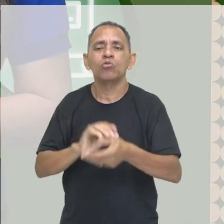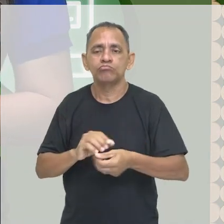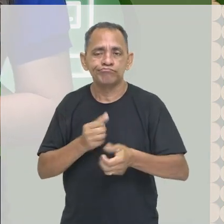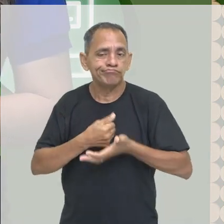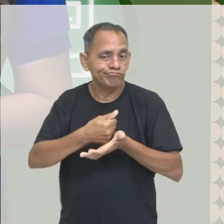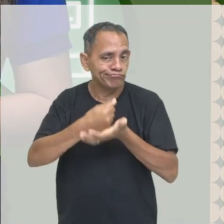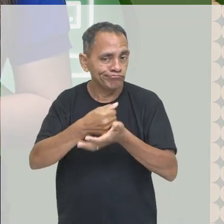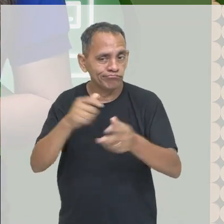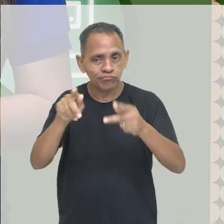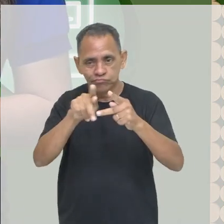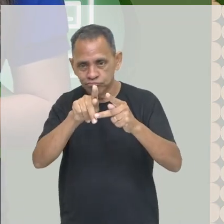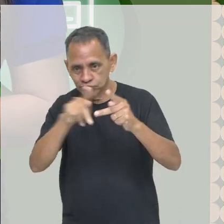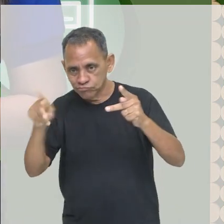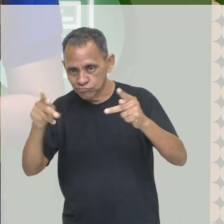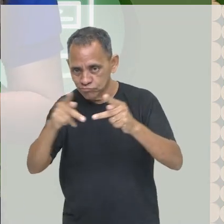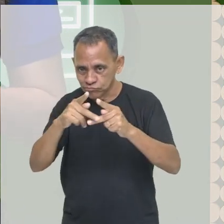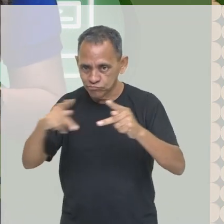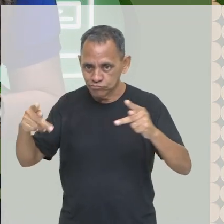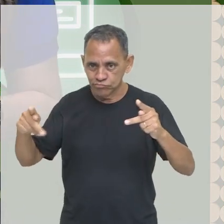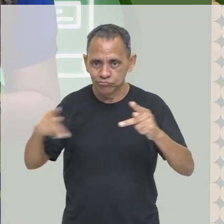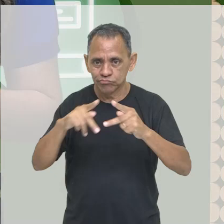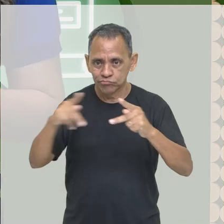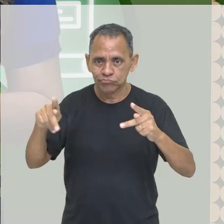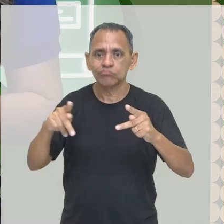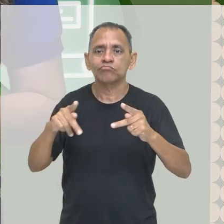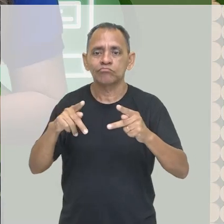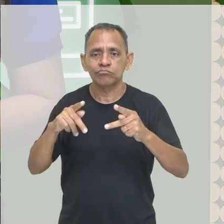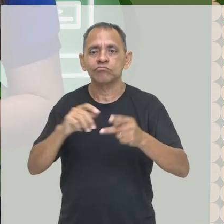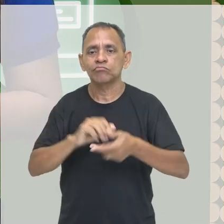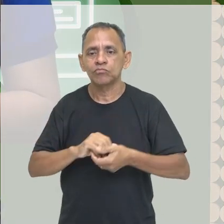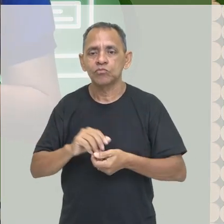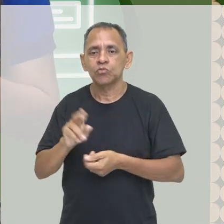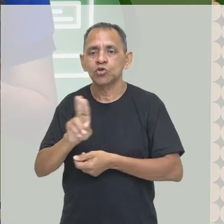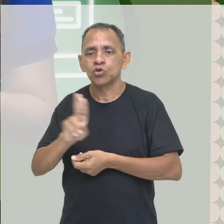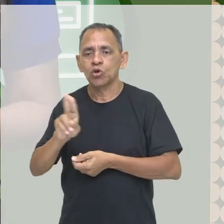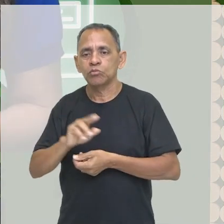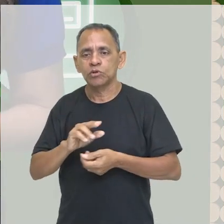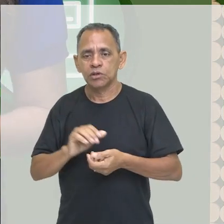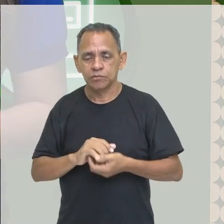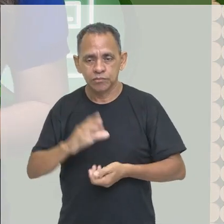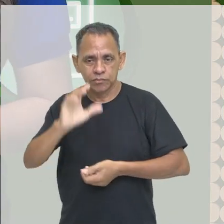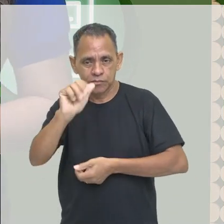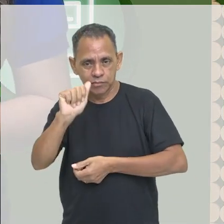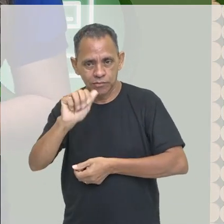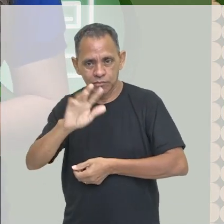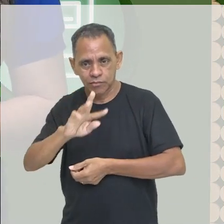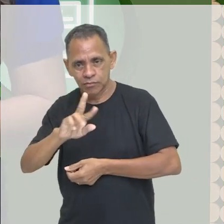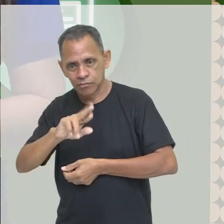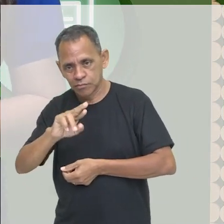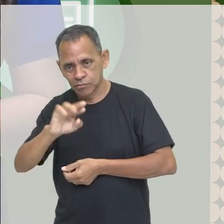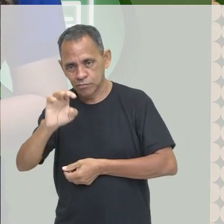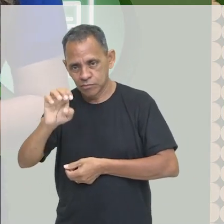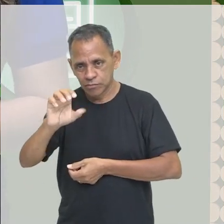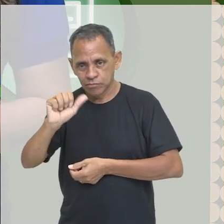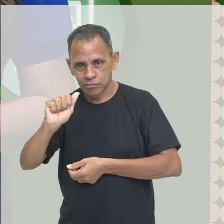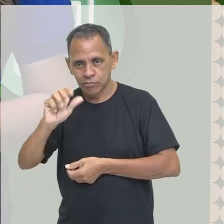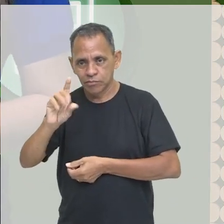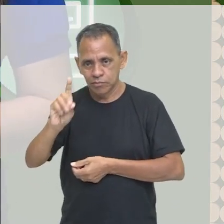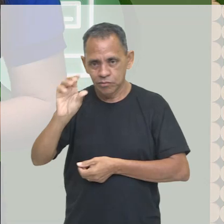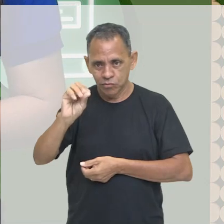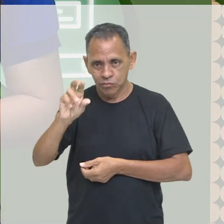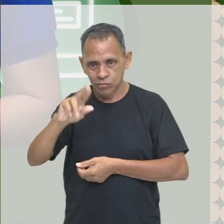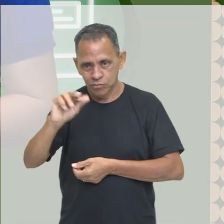proteínas. Essas proteínas, elas são chamadas de proteínas carreadoras ou